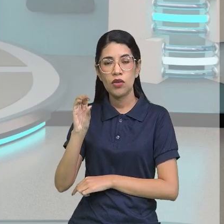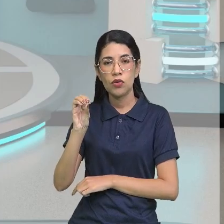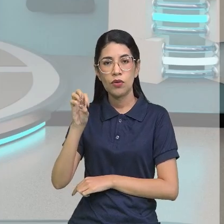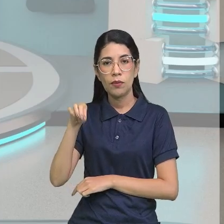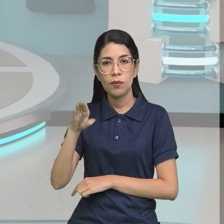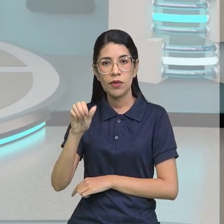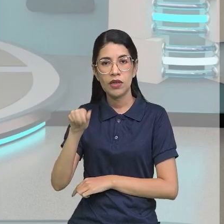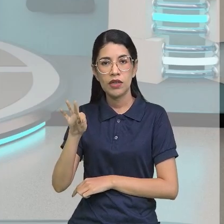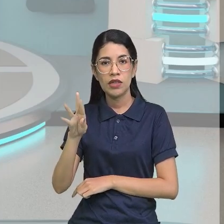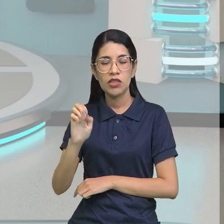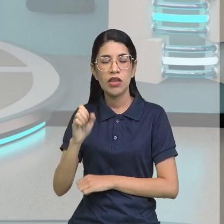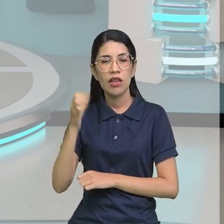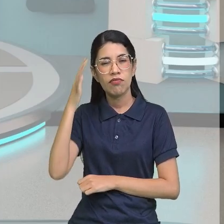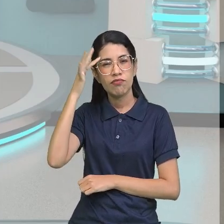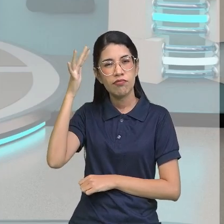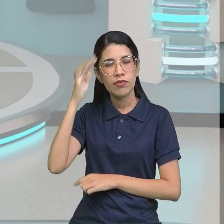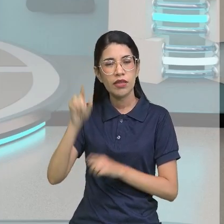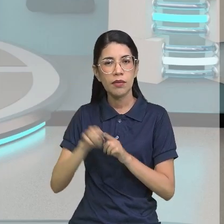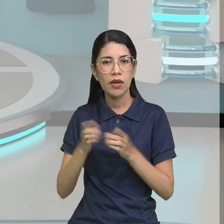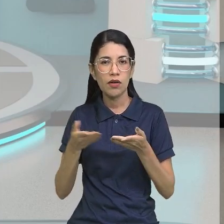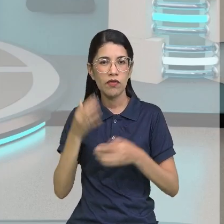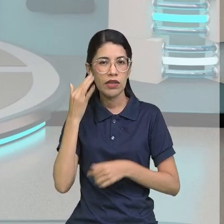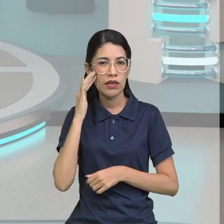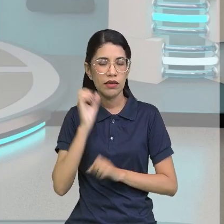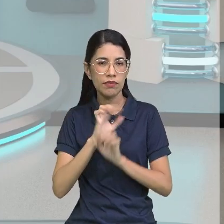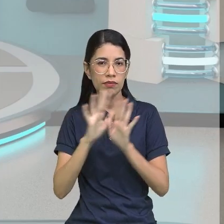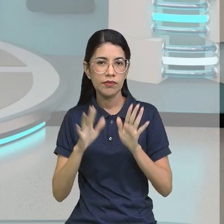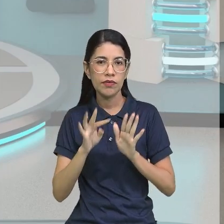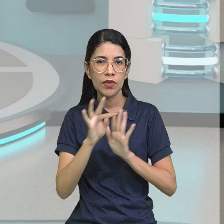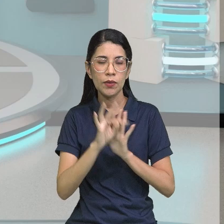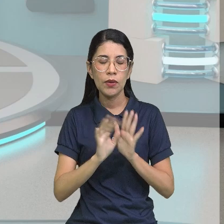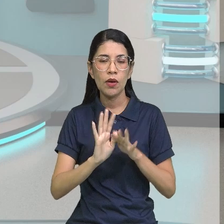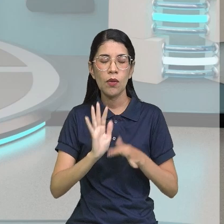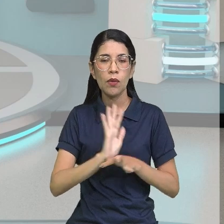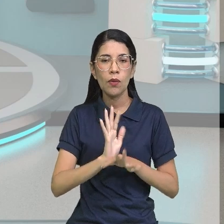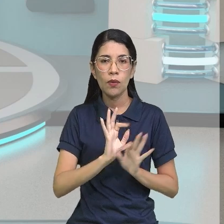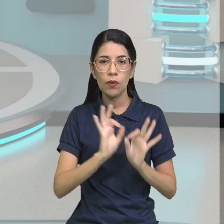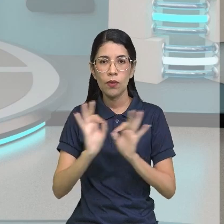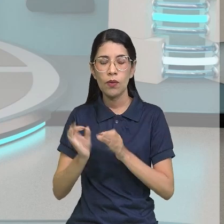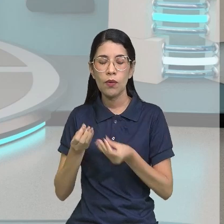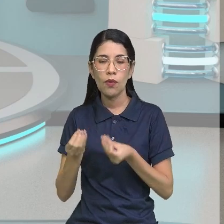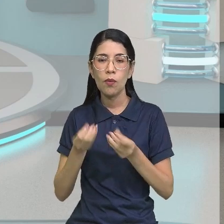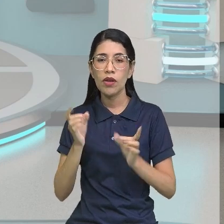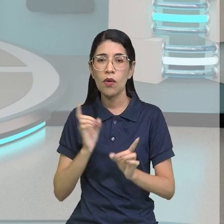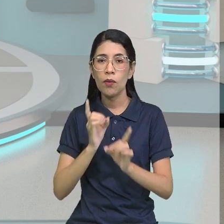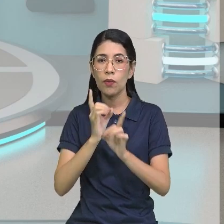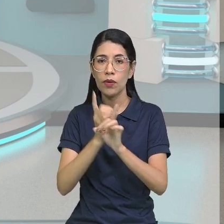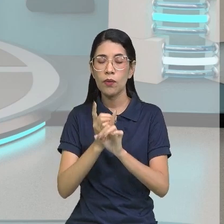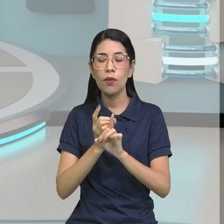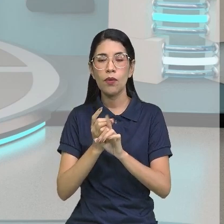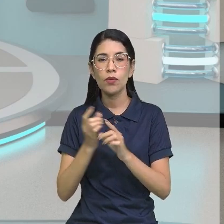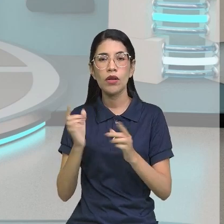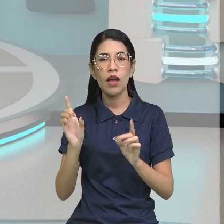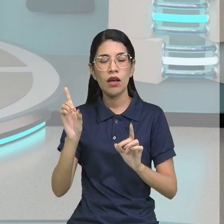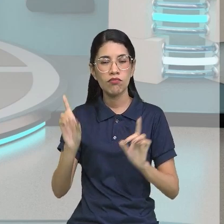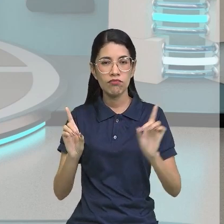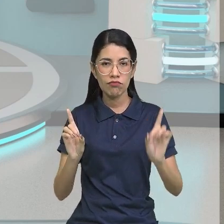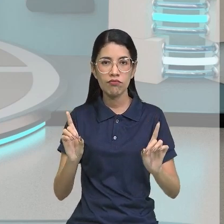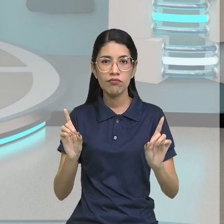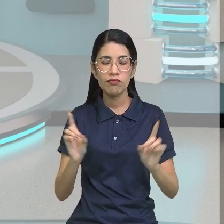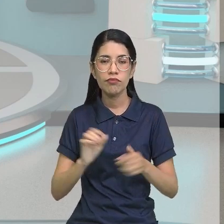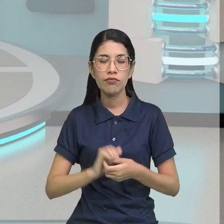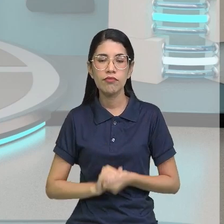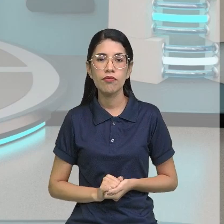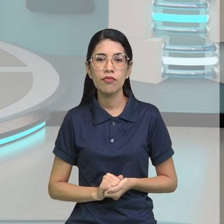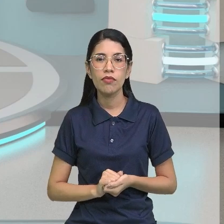de epifania. Então vamos entender isso melhor? Vamos assistir aí o momento em que Macabeia consulta uma cartomante, a Madama